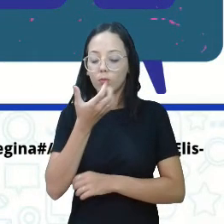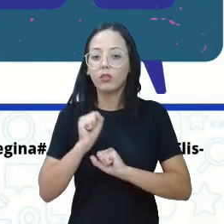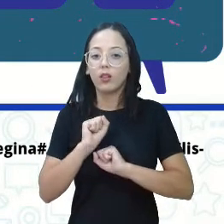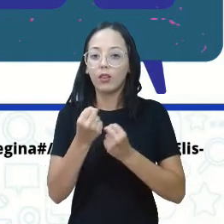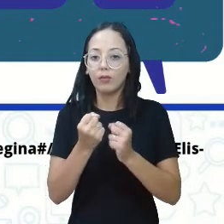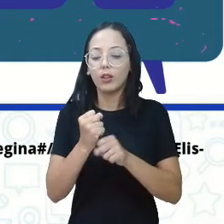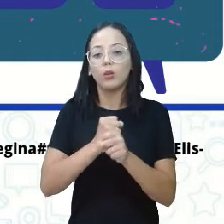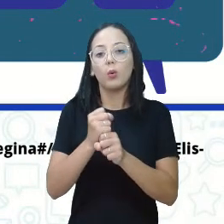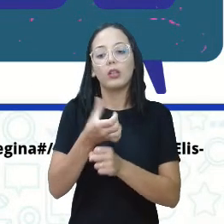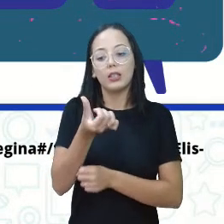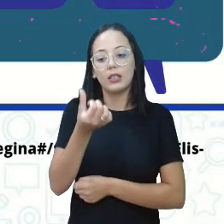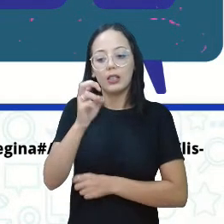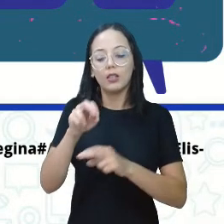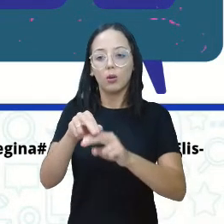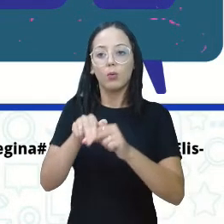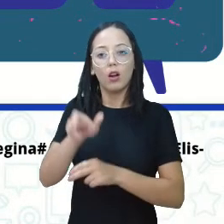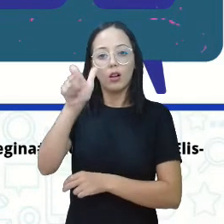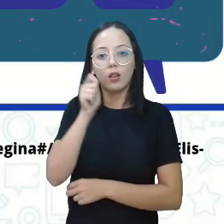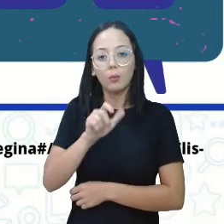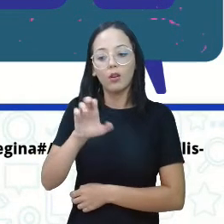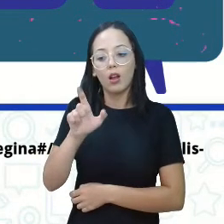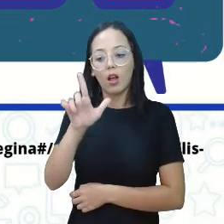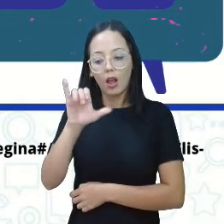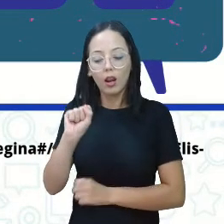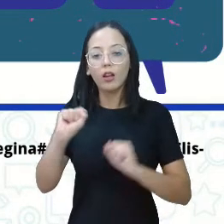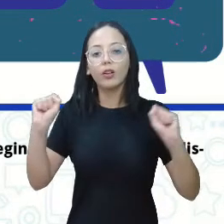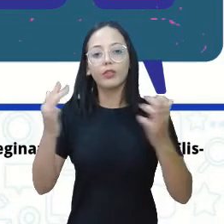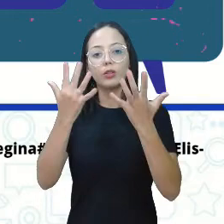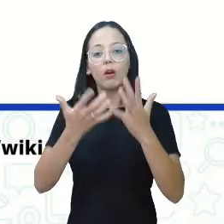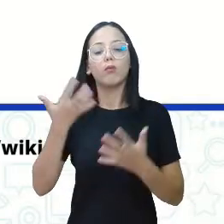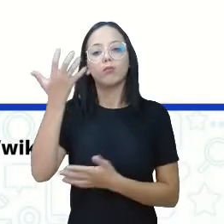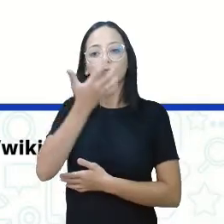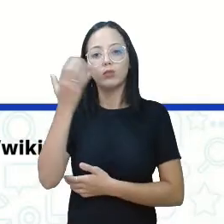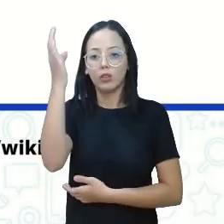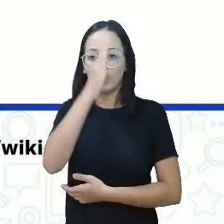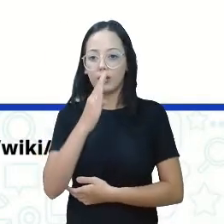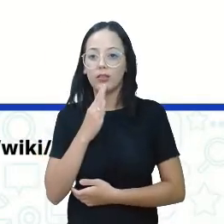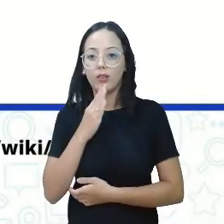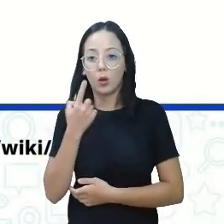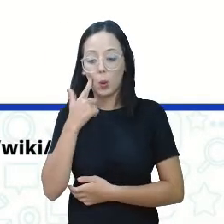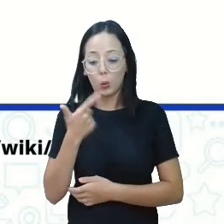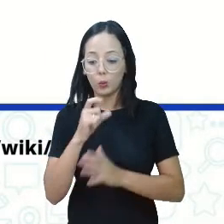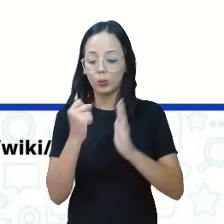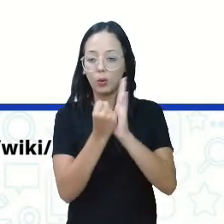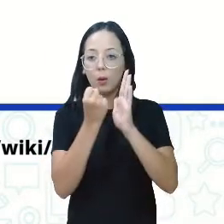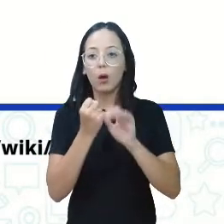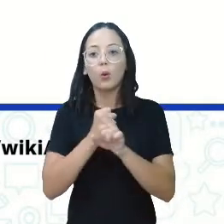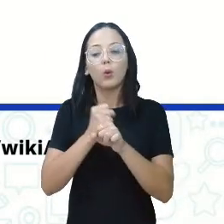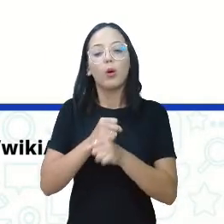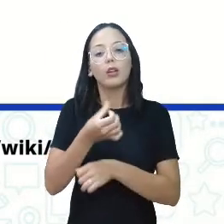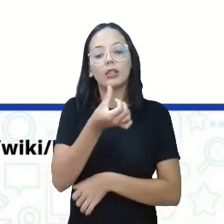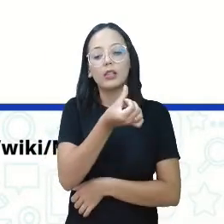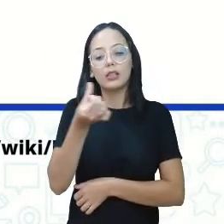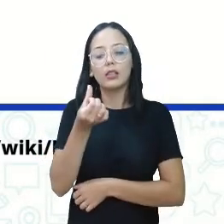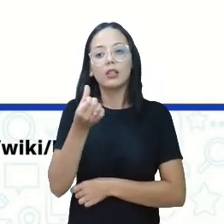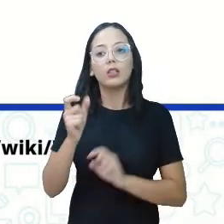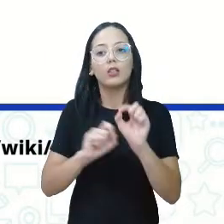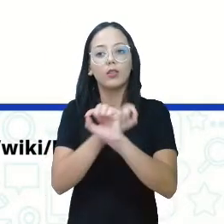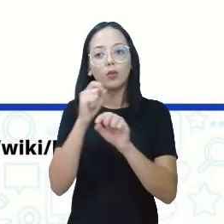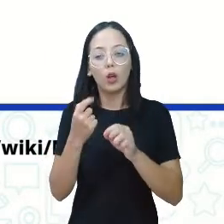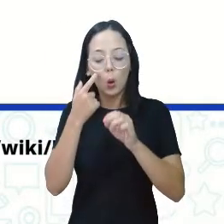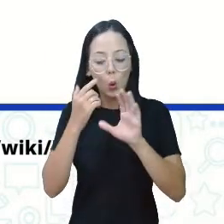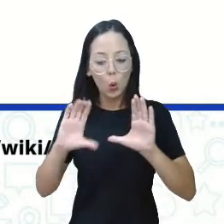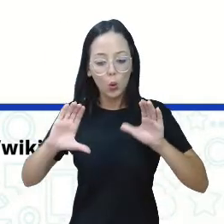né, em 65 por Elis nesse Festival de Música Brasileira. Outro marco. Em 66, um